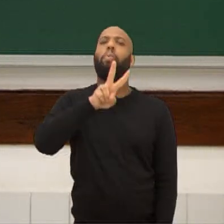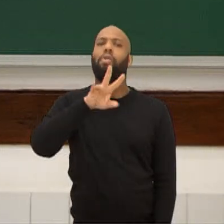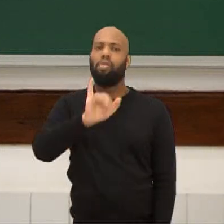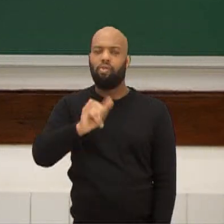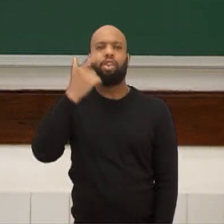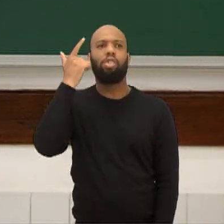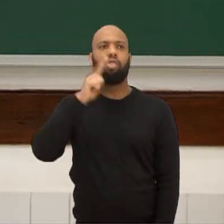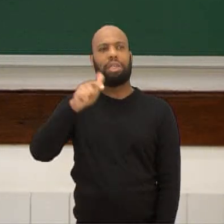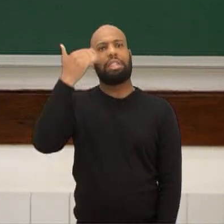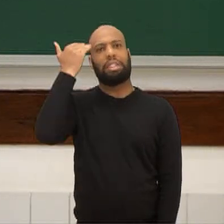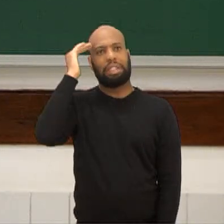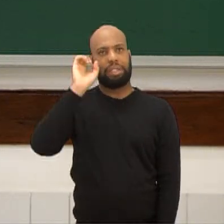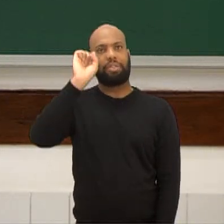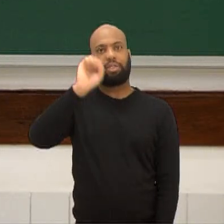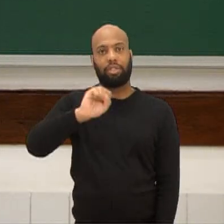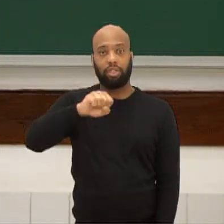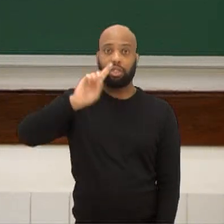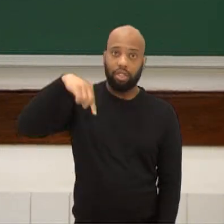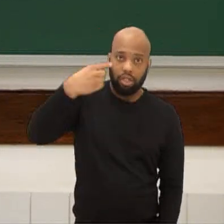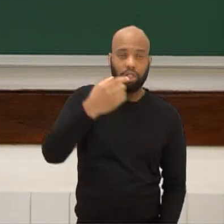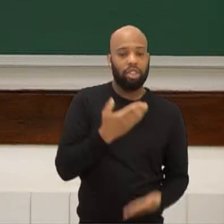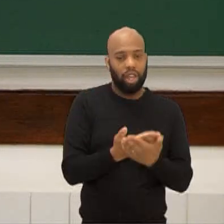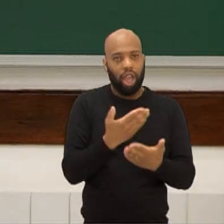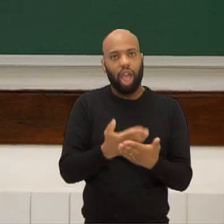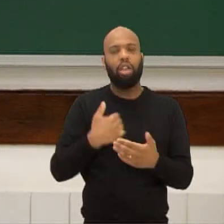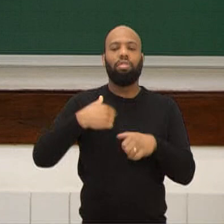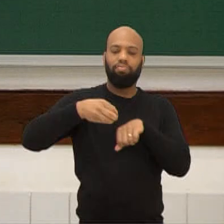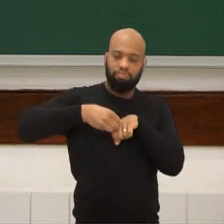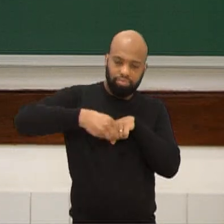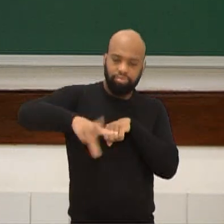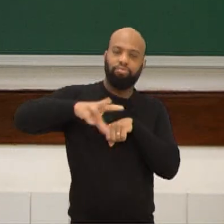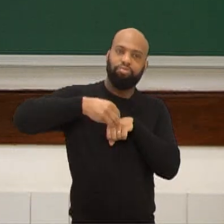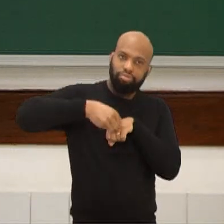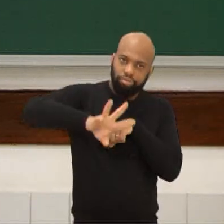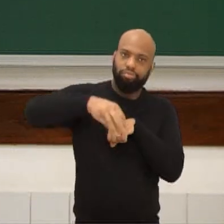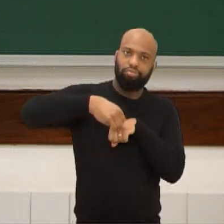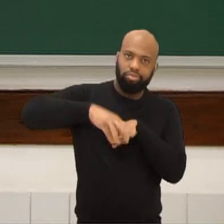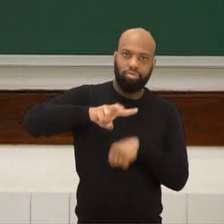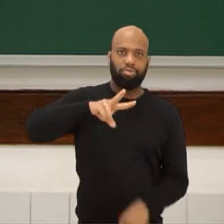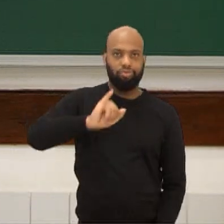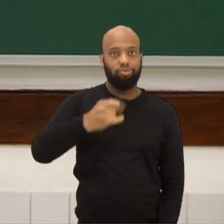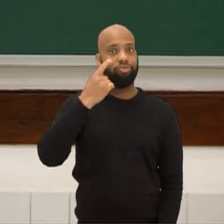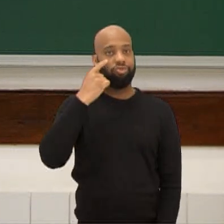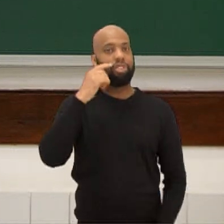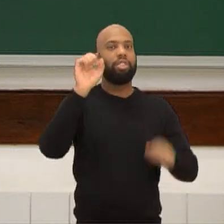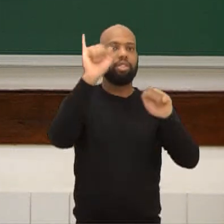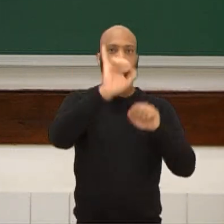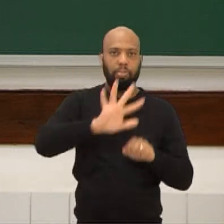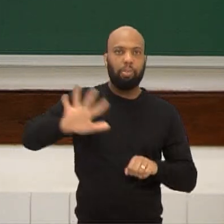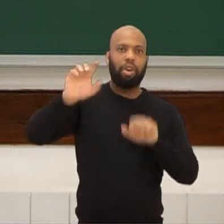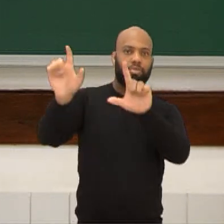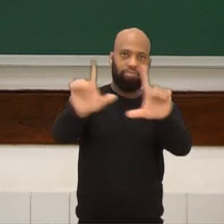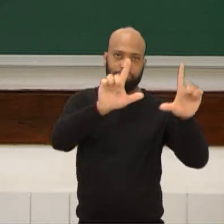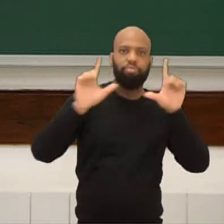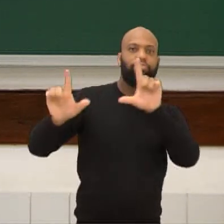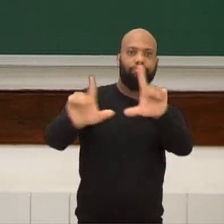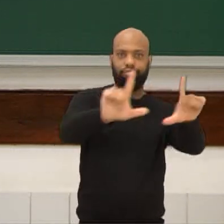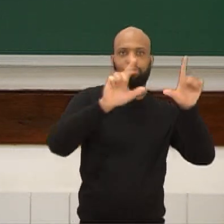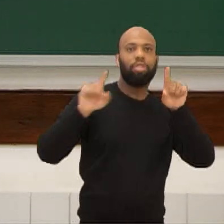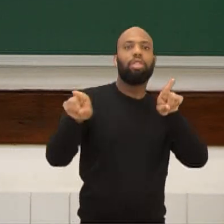preocupe. A gente, nas próximas aulas, eu vou passando para vocês, a gente vai vendo mais imagens, né,